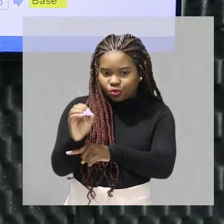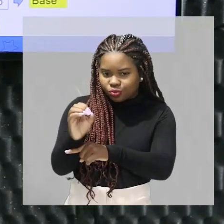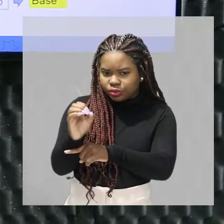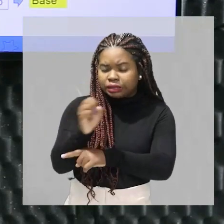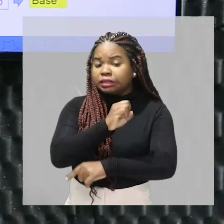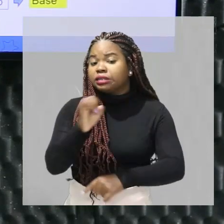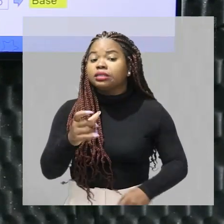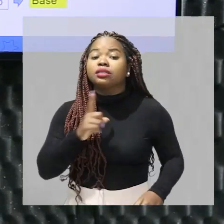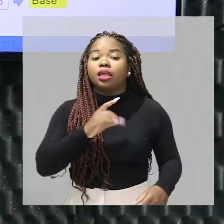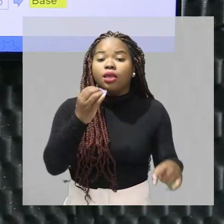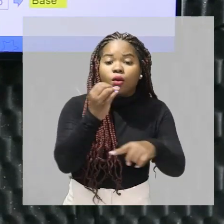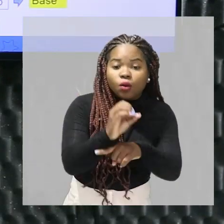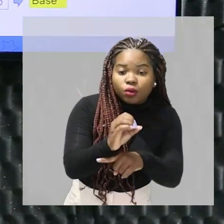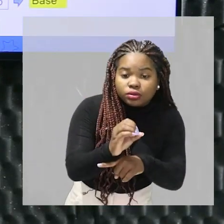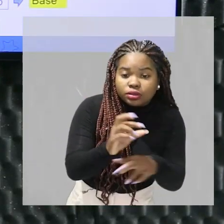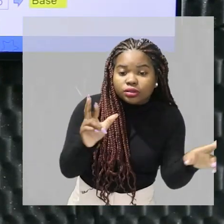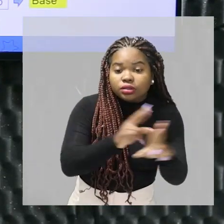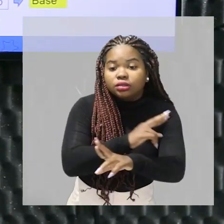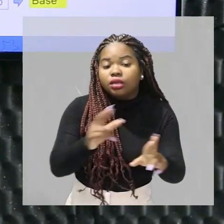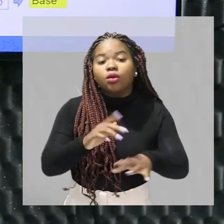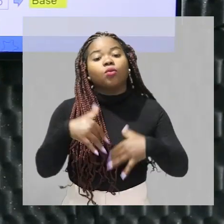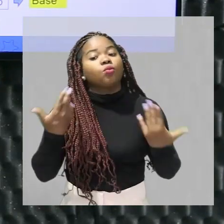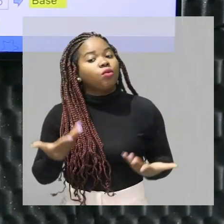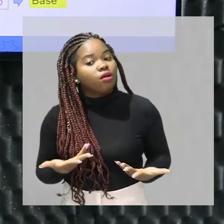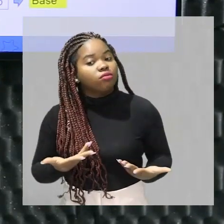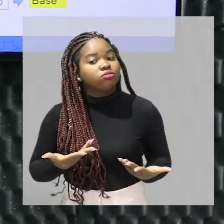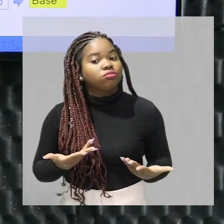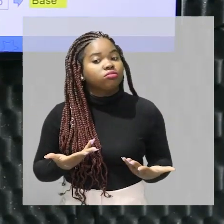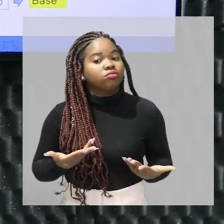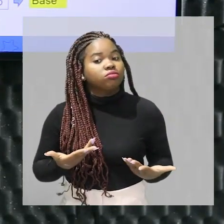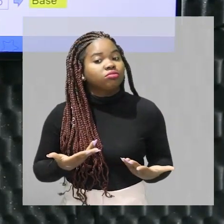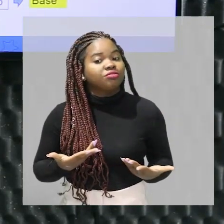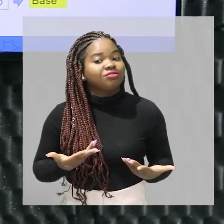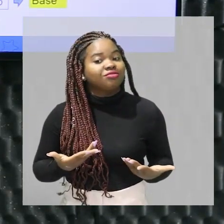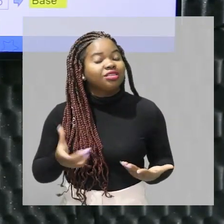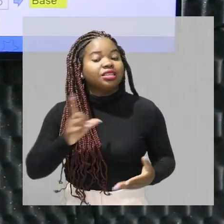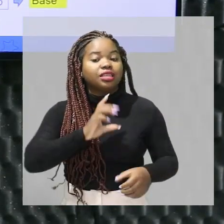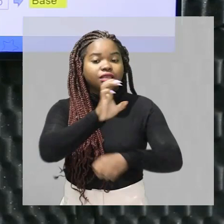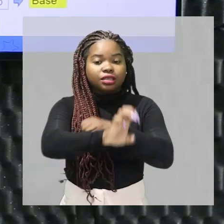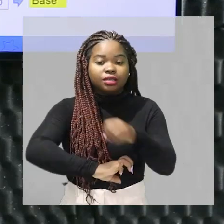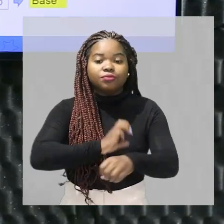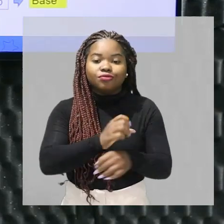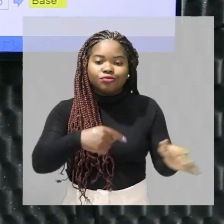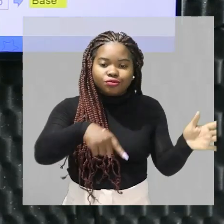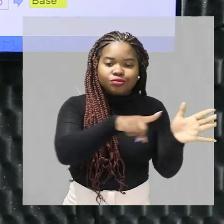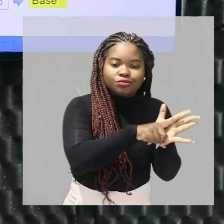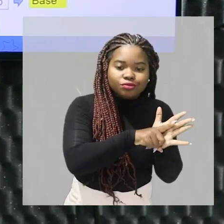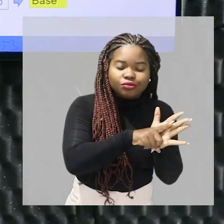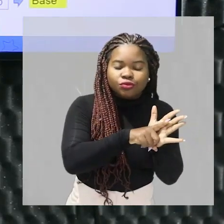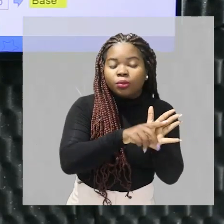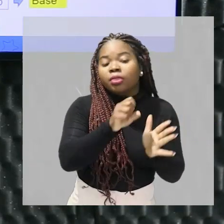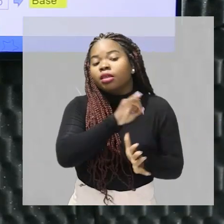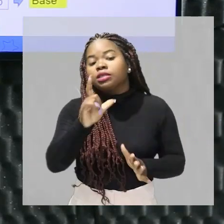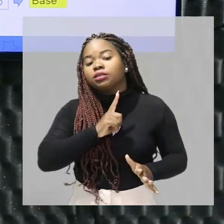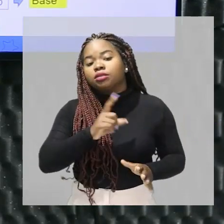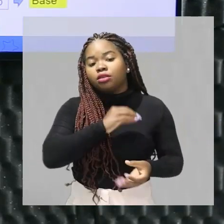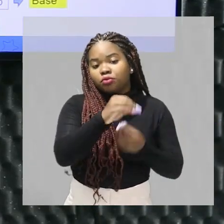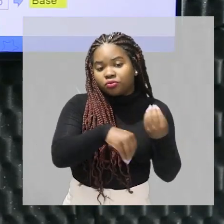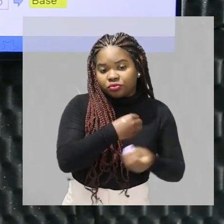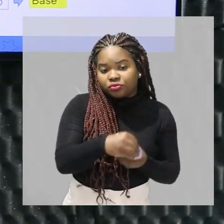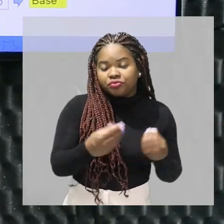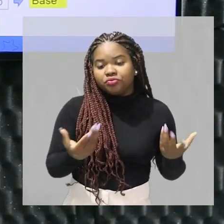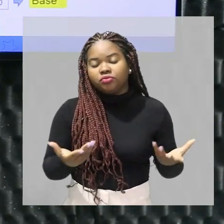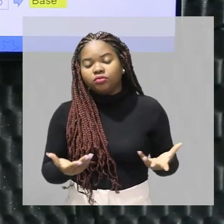Se termina com oxigênio, quer dizer que o oxigênio é o elemento mais eletronegativo. E quando eu tenho uma substância